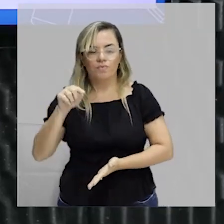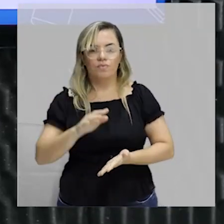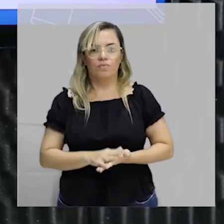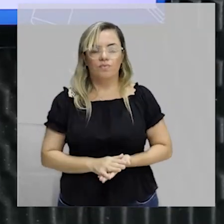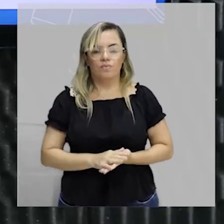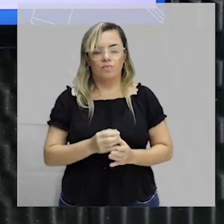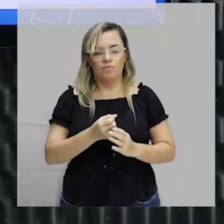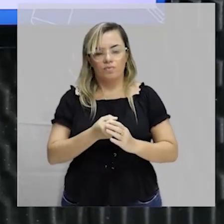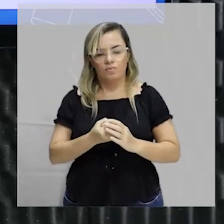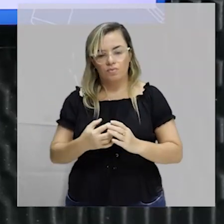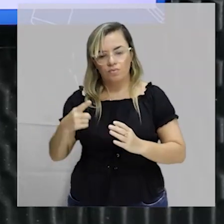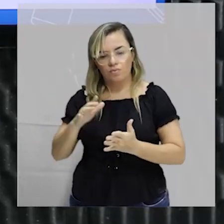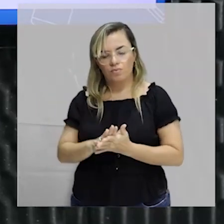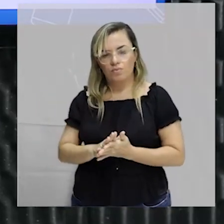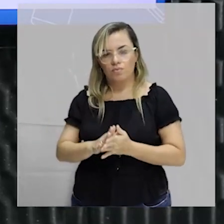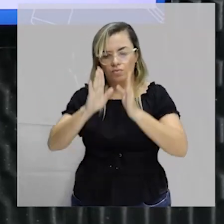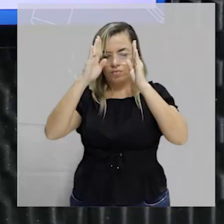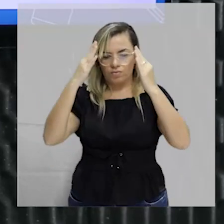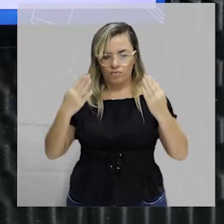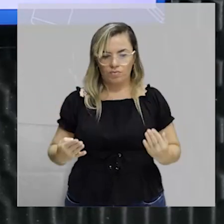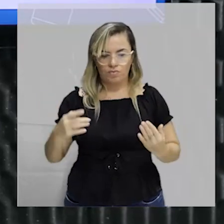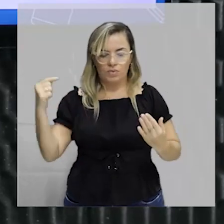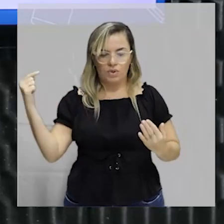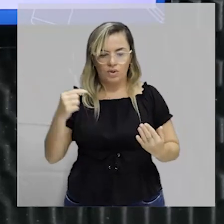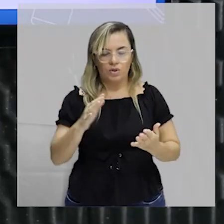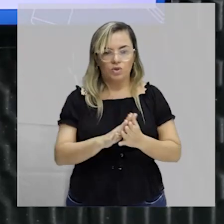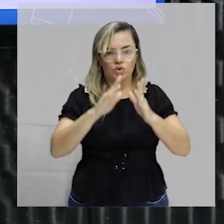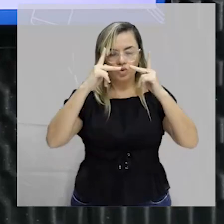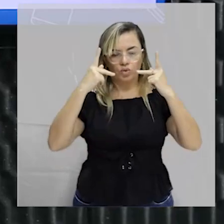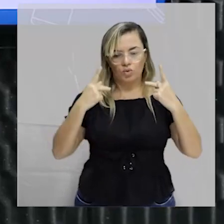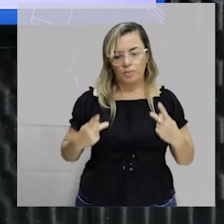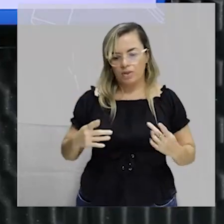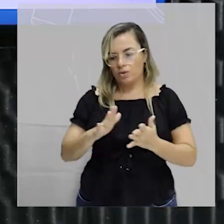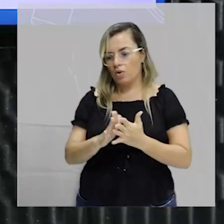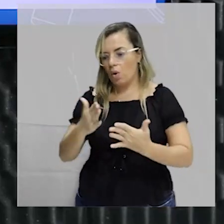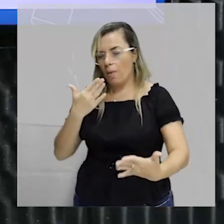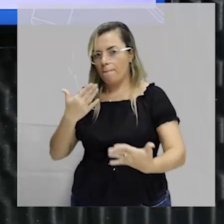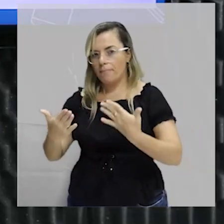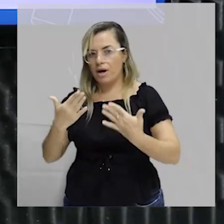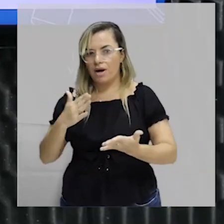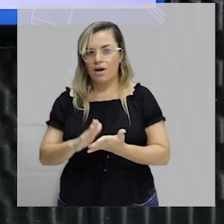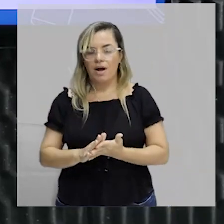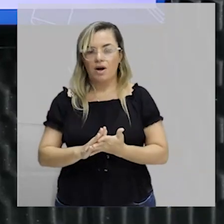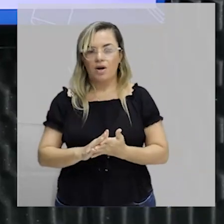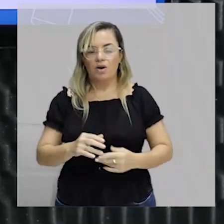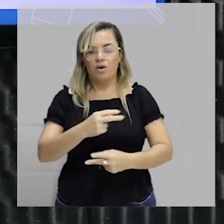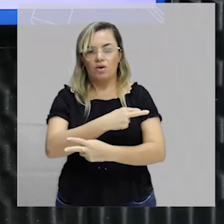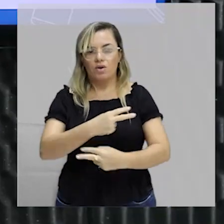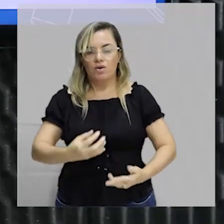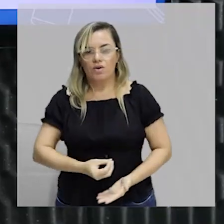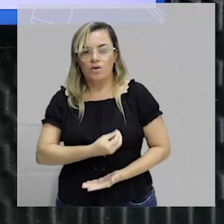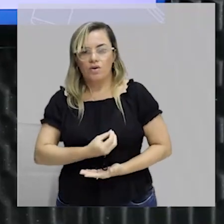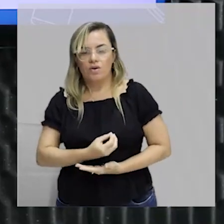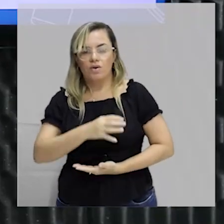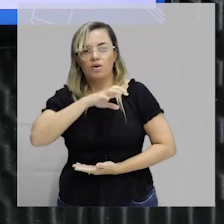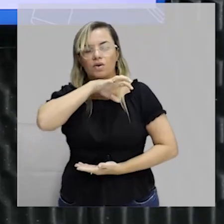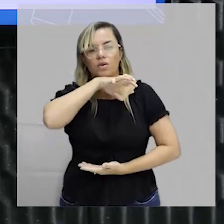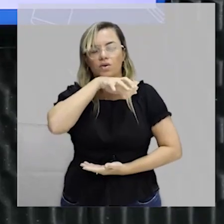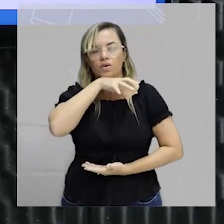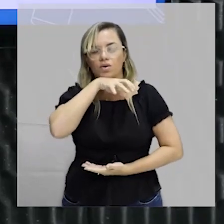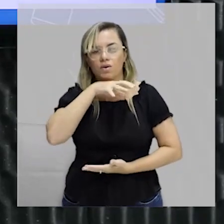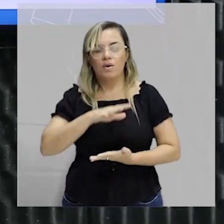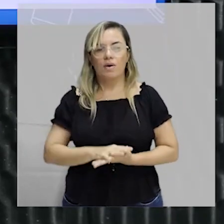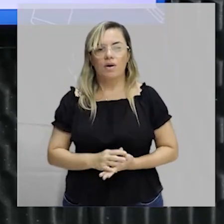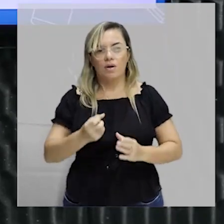consideração se os seres humanos têm parentesco com outros animais. Levar em consideração o máximo de características que eles têm em comum com esses